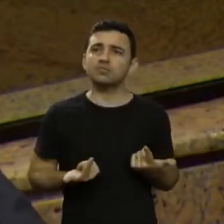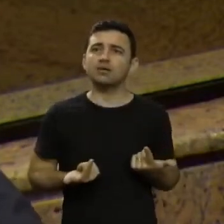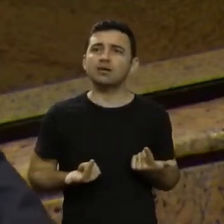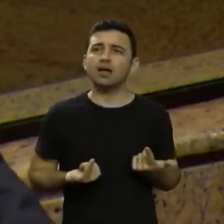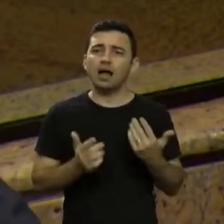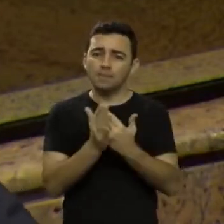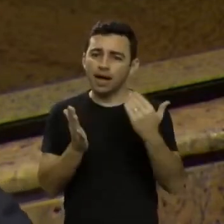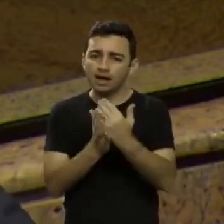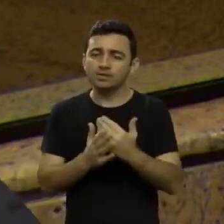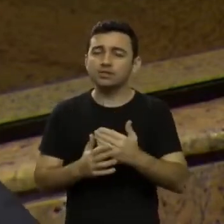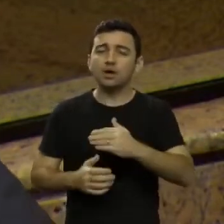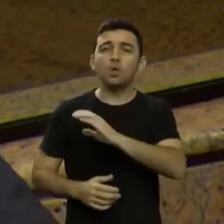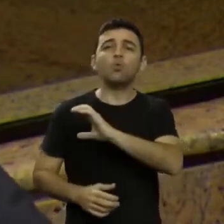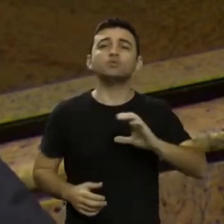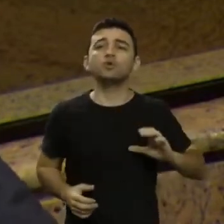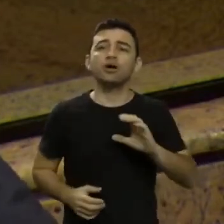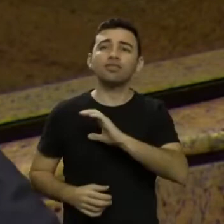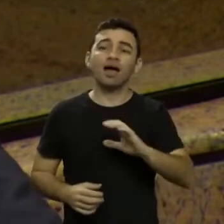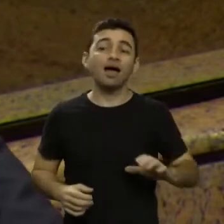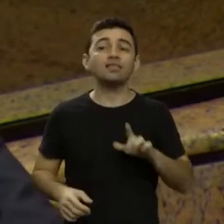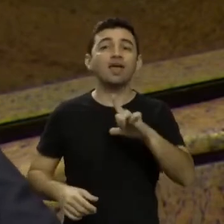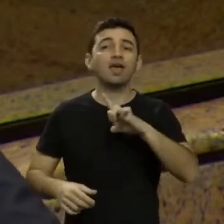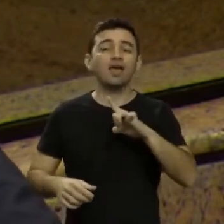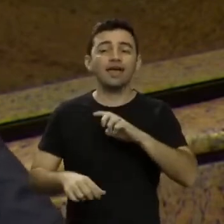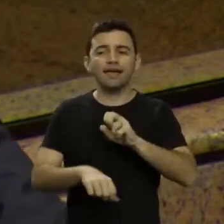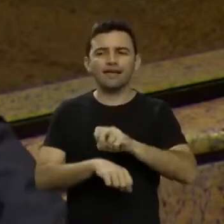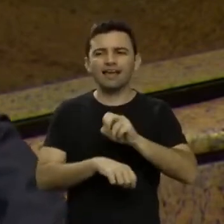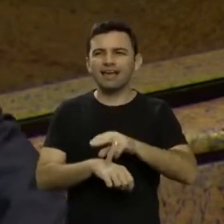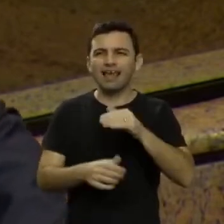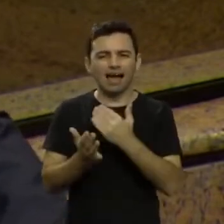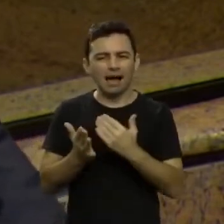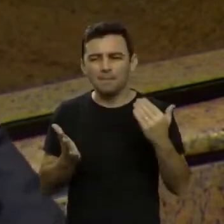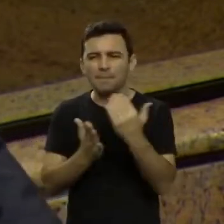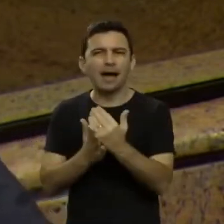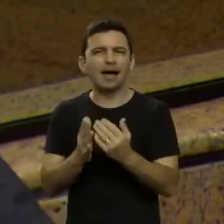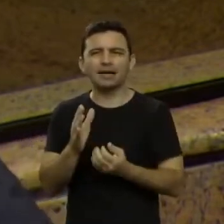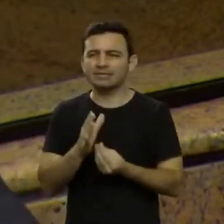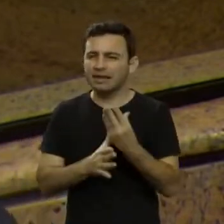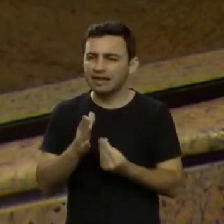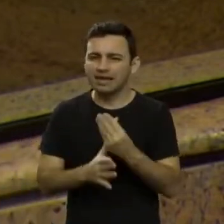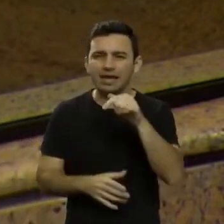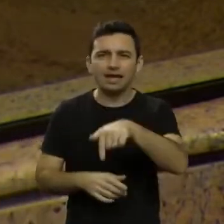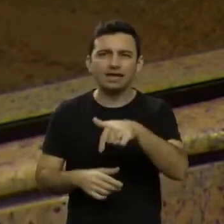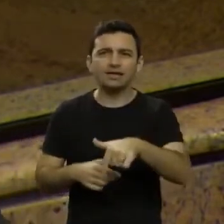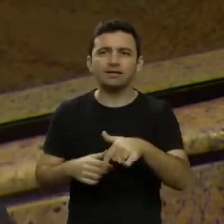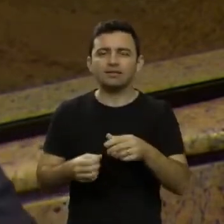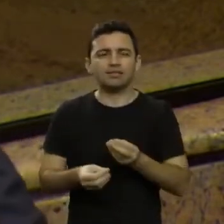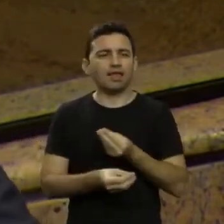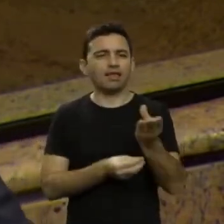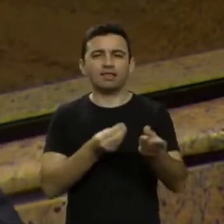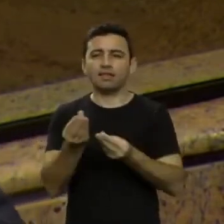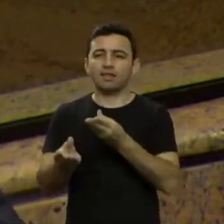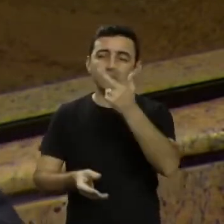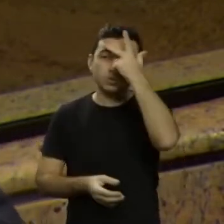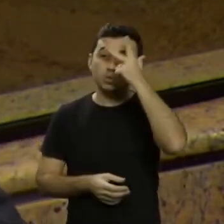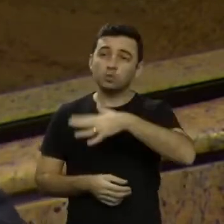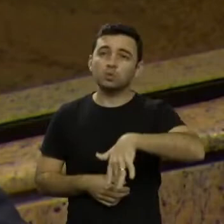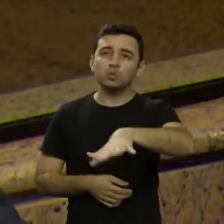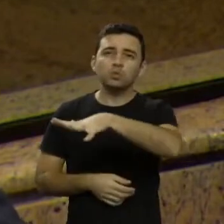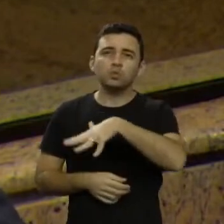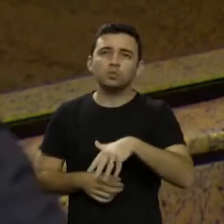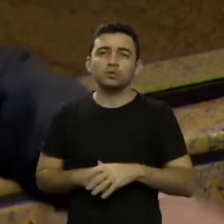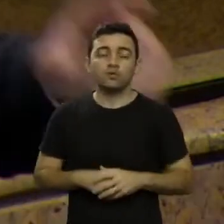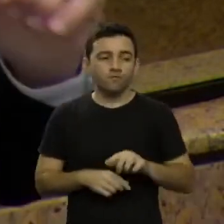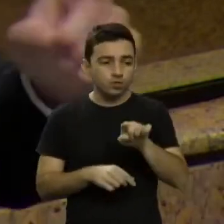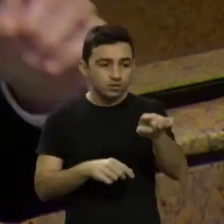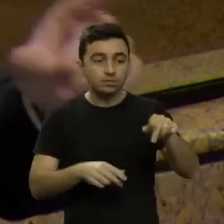cargos comissionados que nós criamos aqui em série para serem distribuídos, sabe-se lá como. Trabalhe mais,